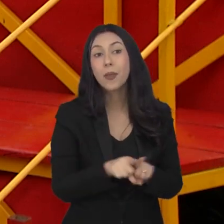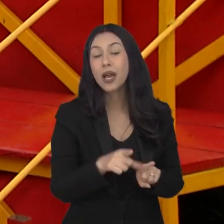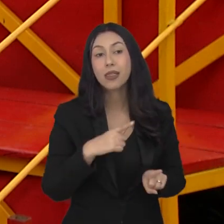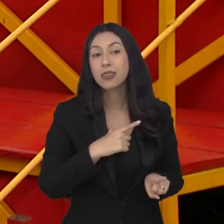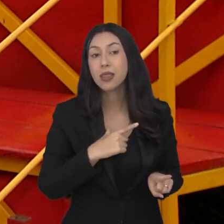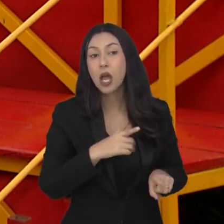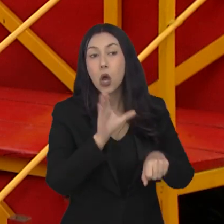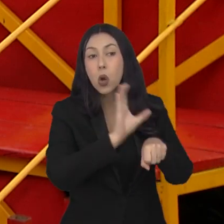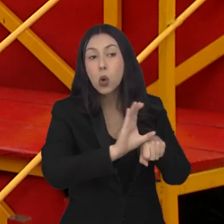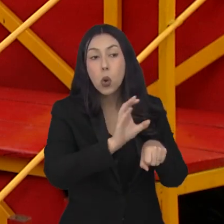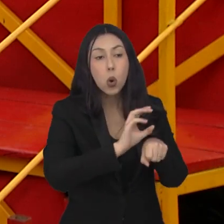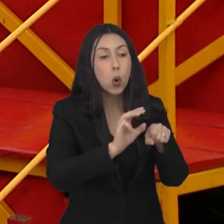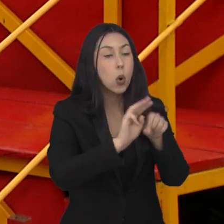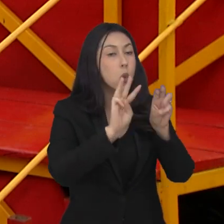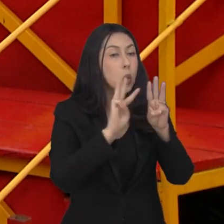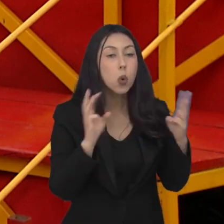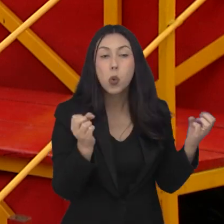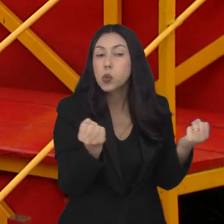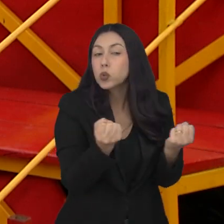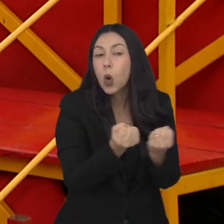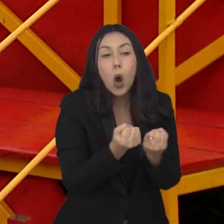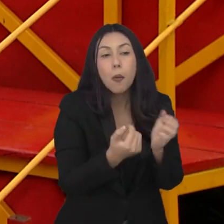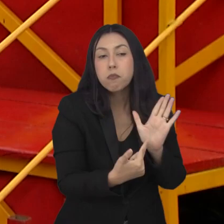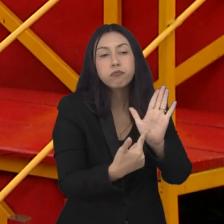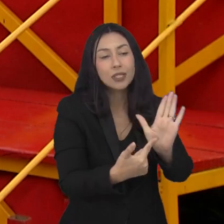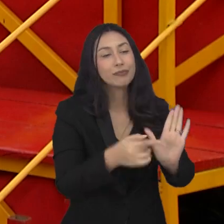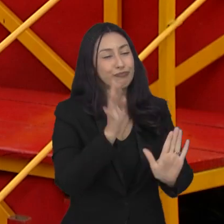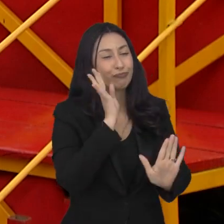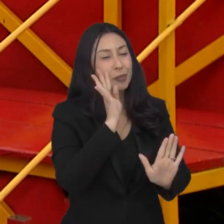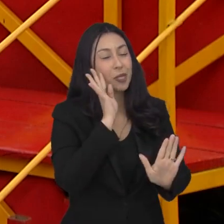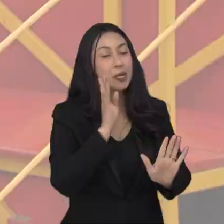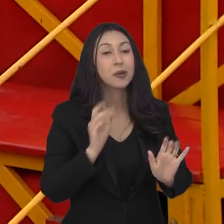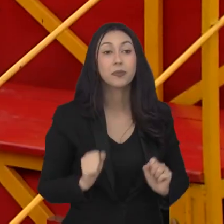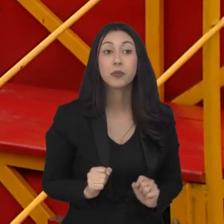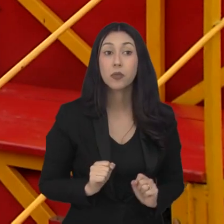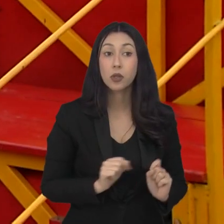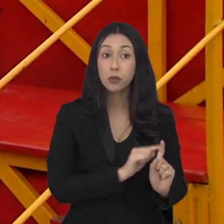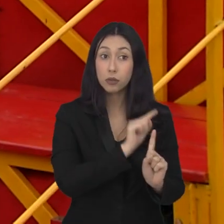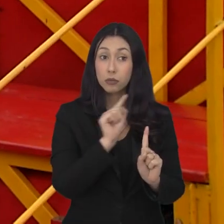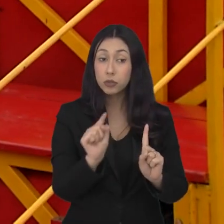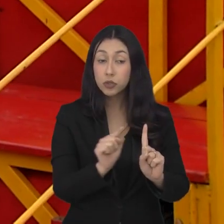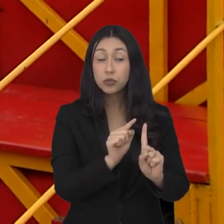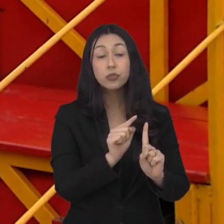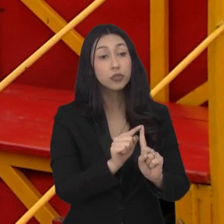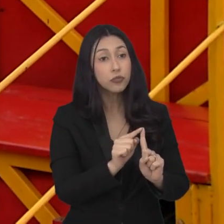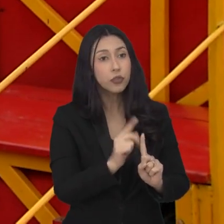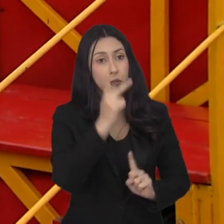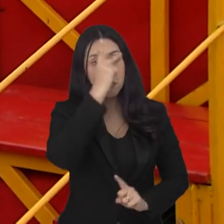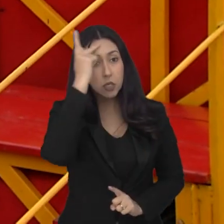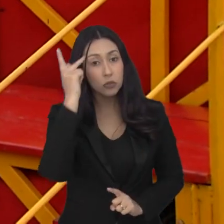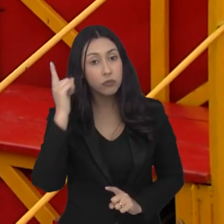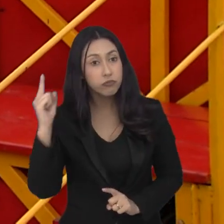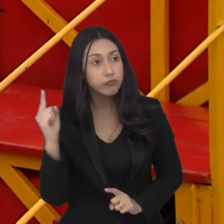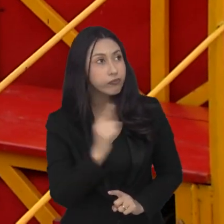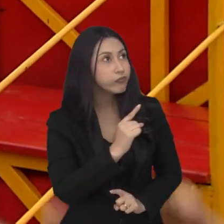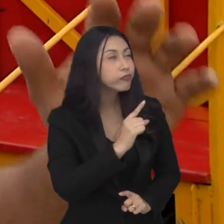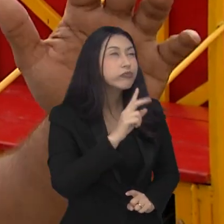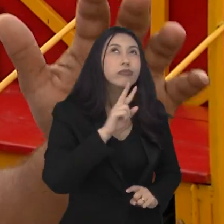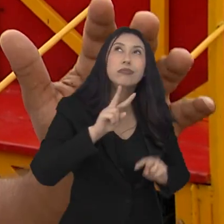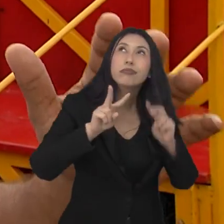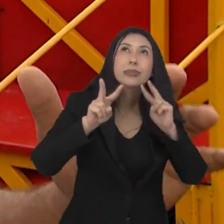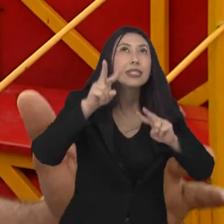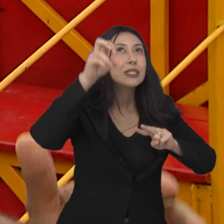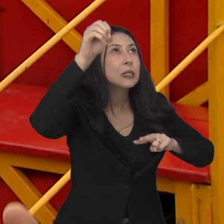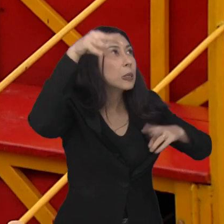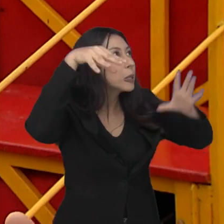vai ter workshop, vai ter exposições, tá bem bacana. A ideia é, quando você chega aqui, tem as